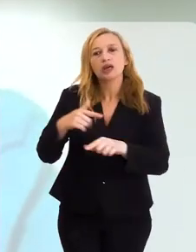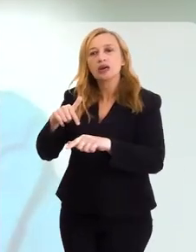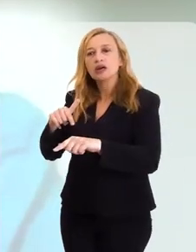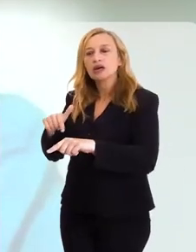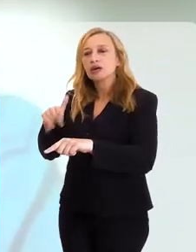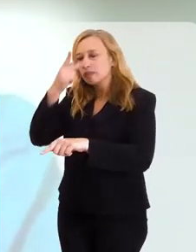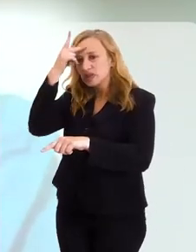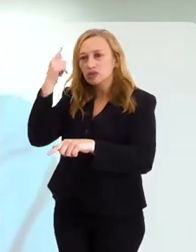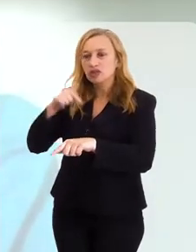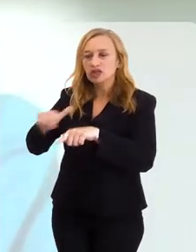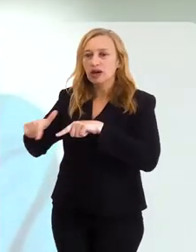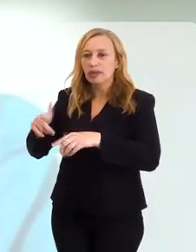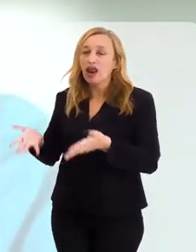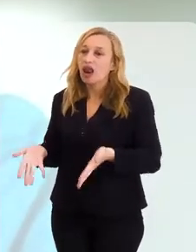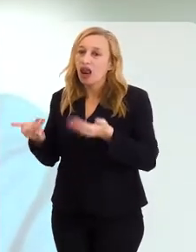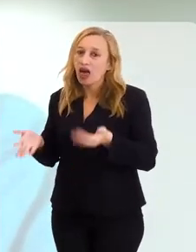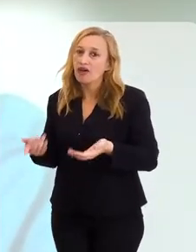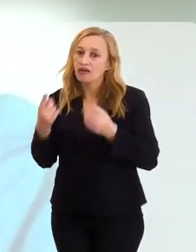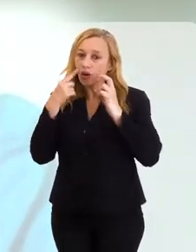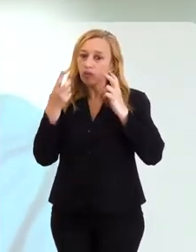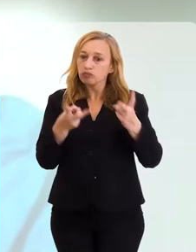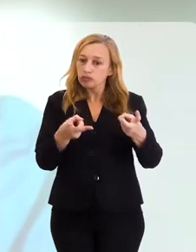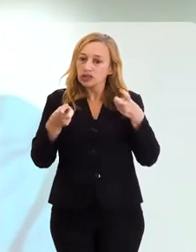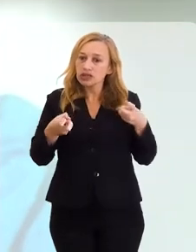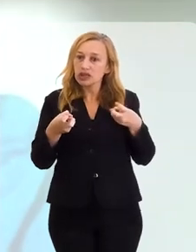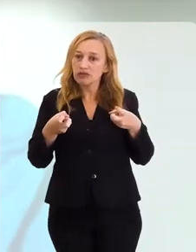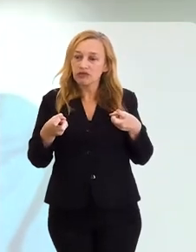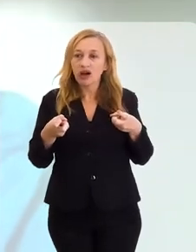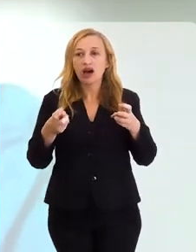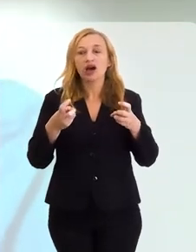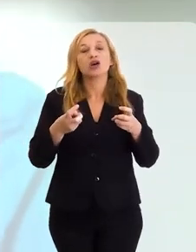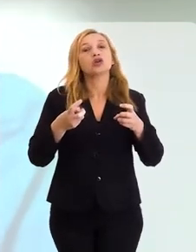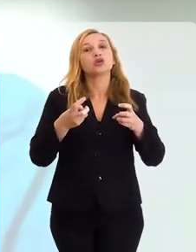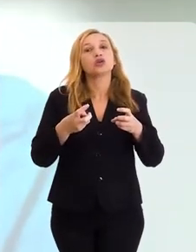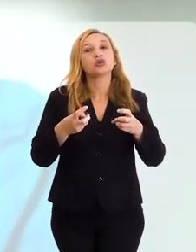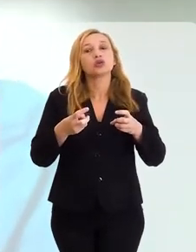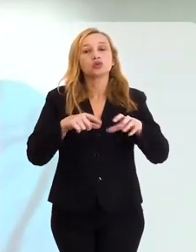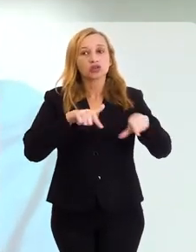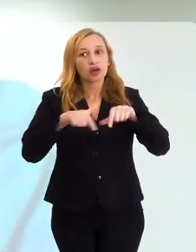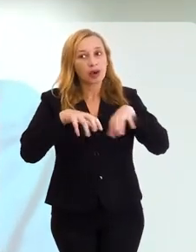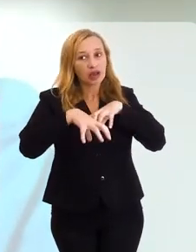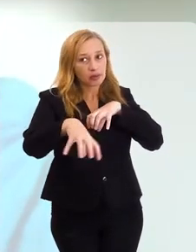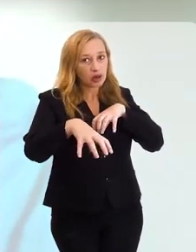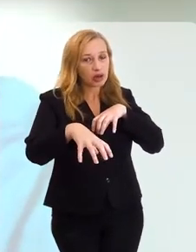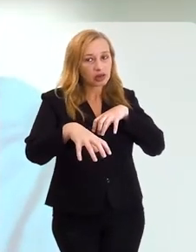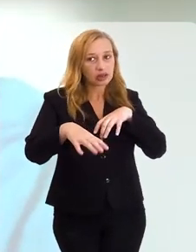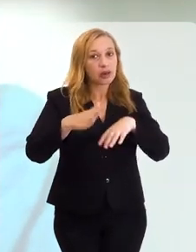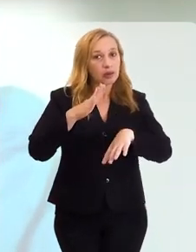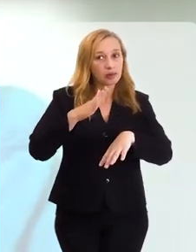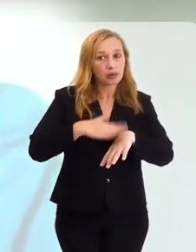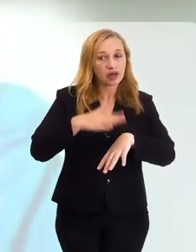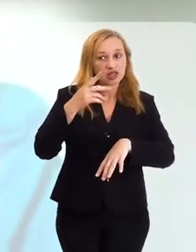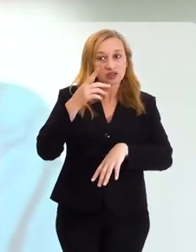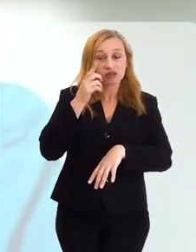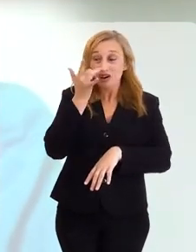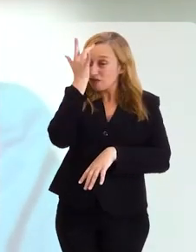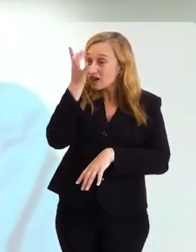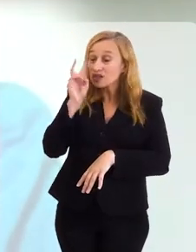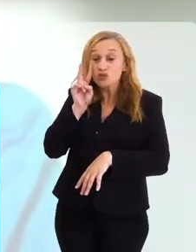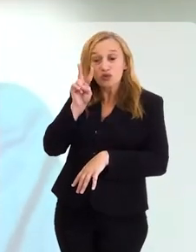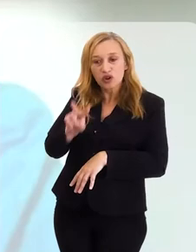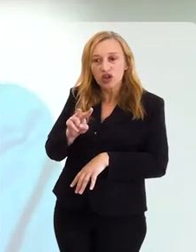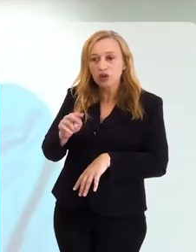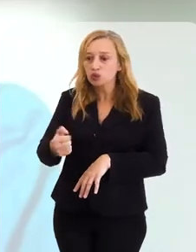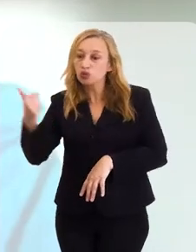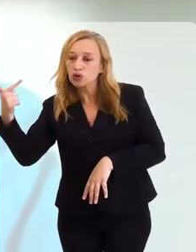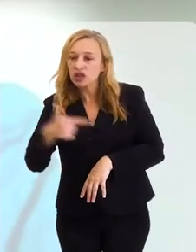sem trabalho, eu gero injustiça nesse ambiente, e isso é mais visível no trabalho remoto ou nos modelos híbridos do que no trabalho